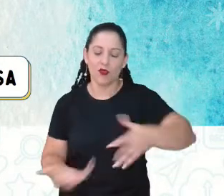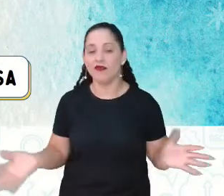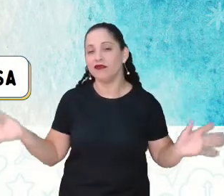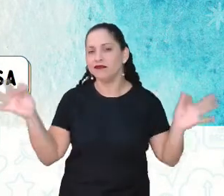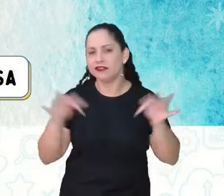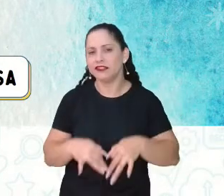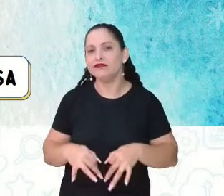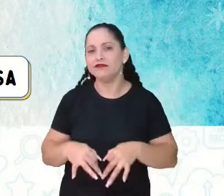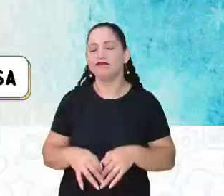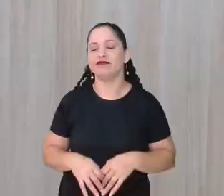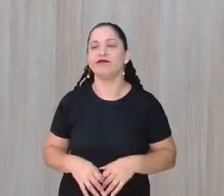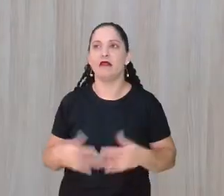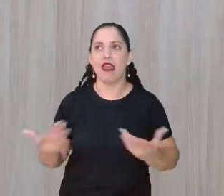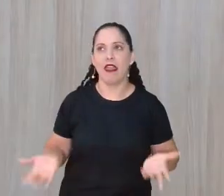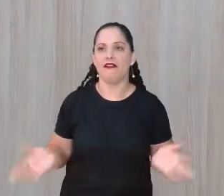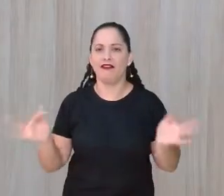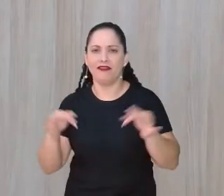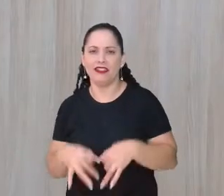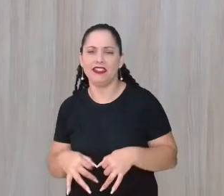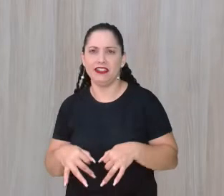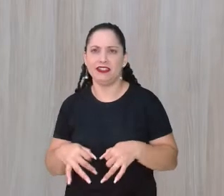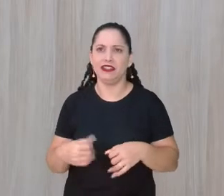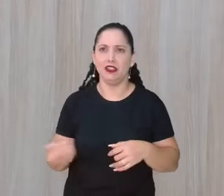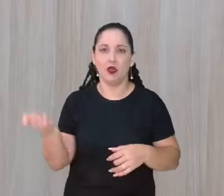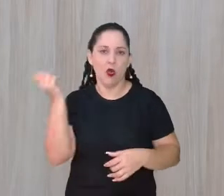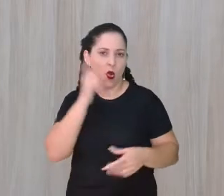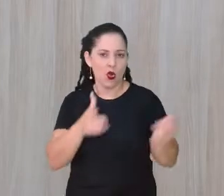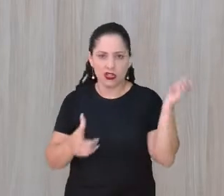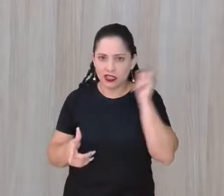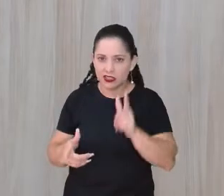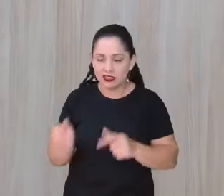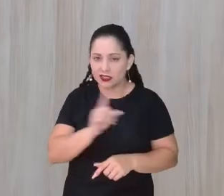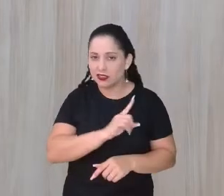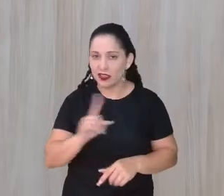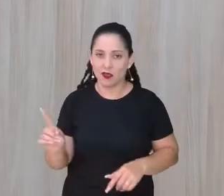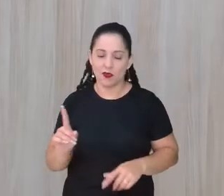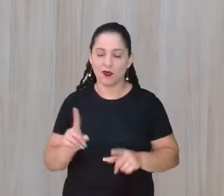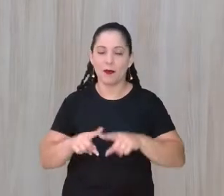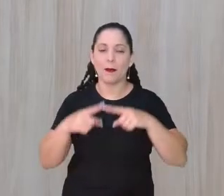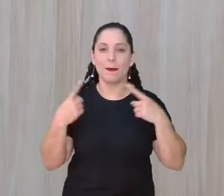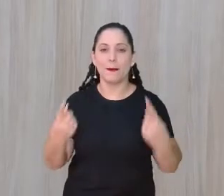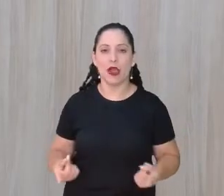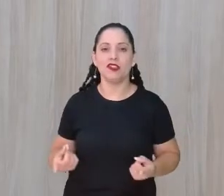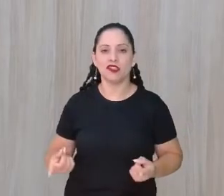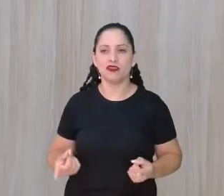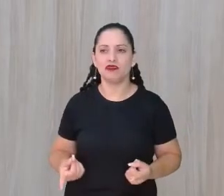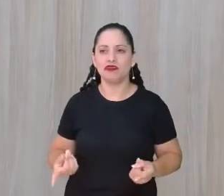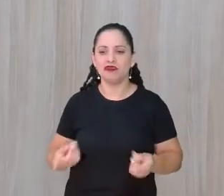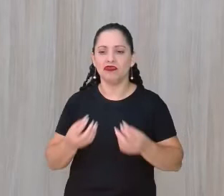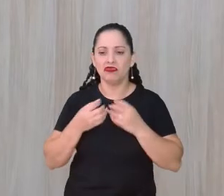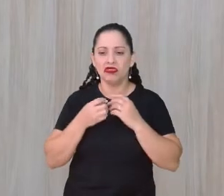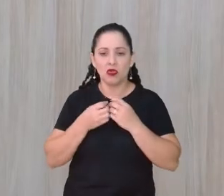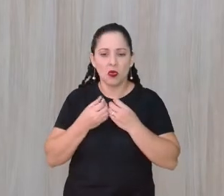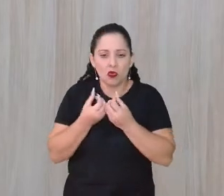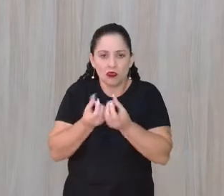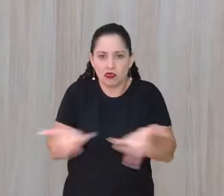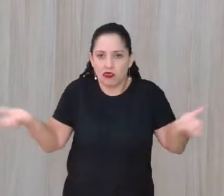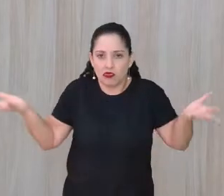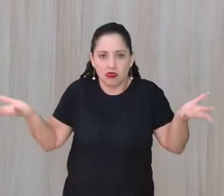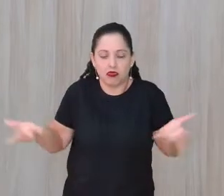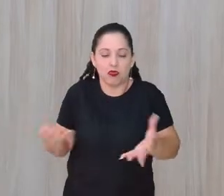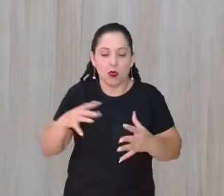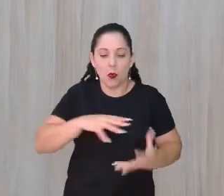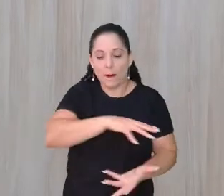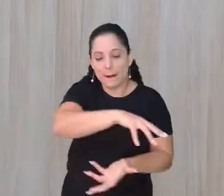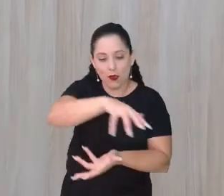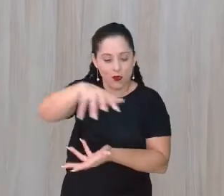né? Não foi o fim dos ideais das conquistas, até porque ficou reverberando no mundo, né? Não só na França, mas no mundo